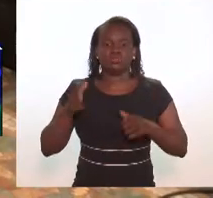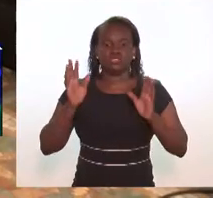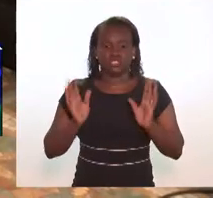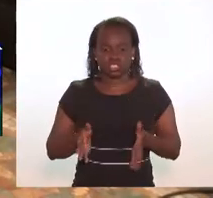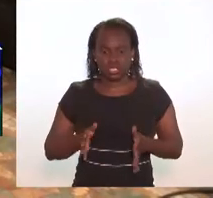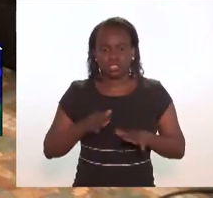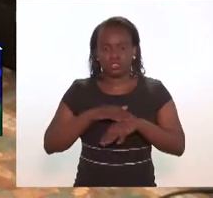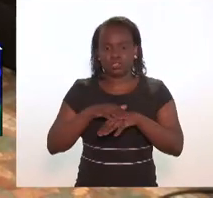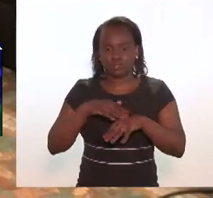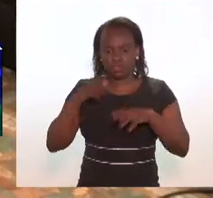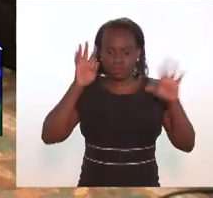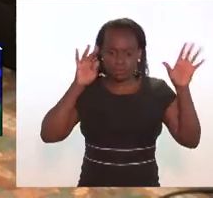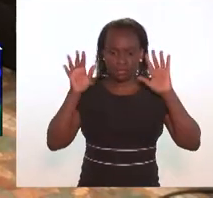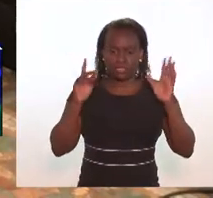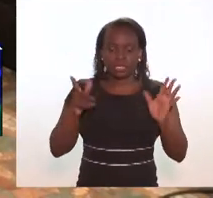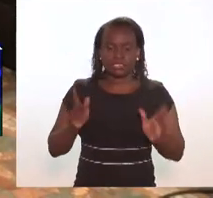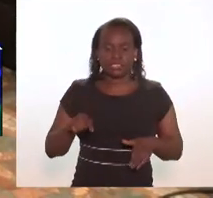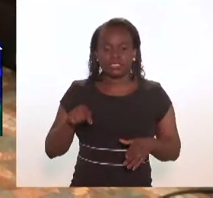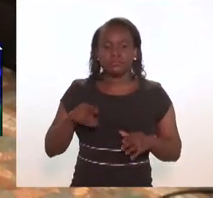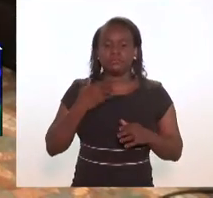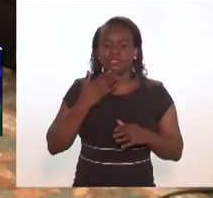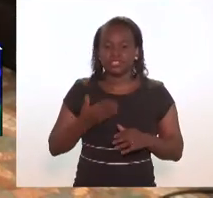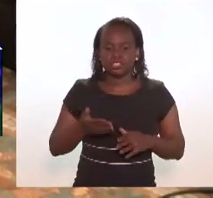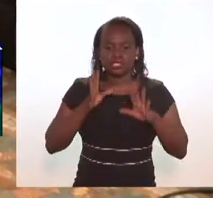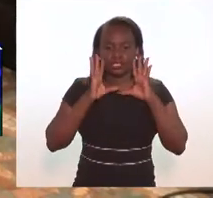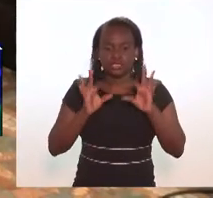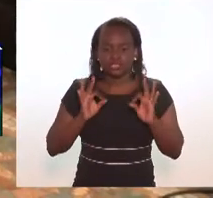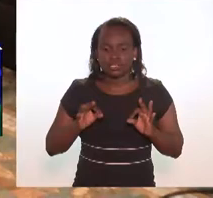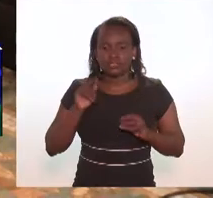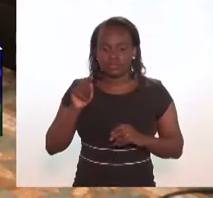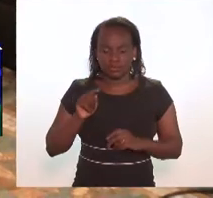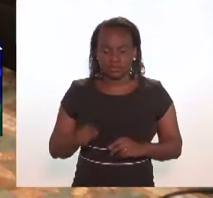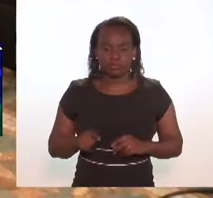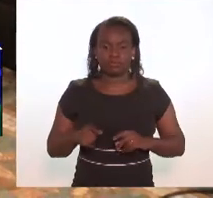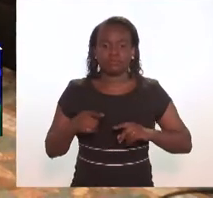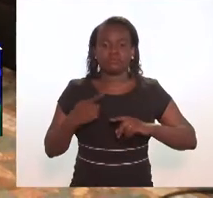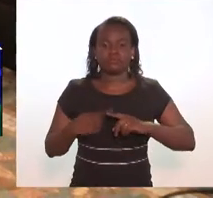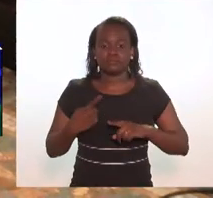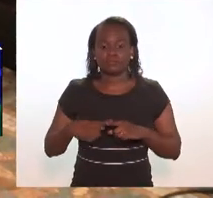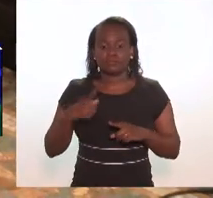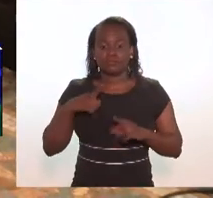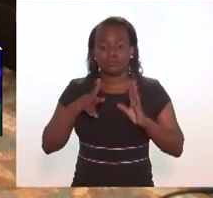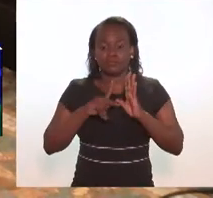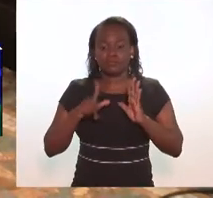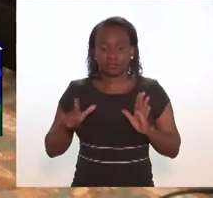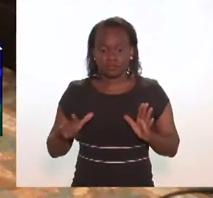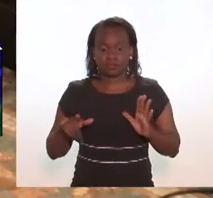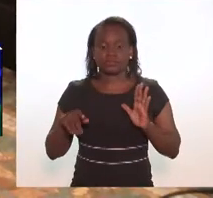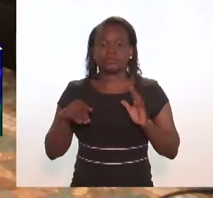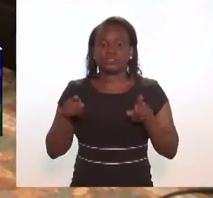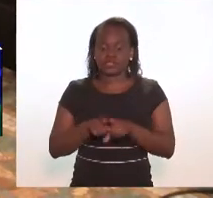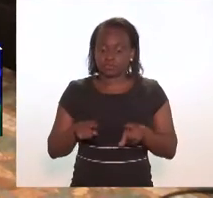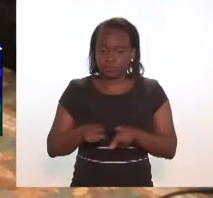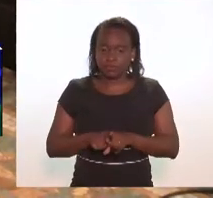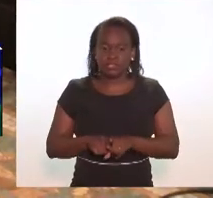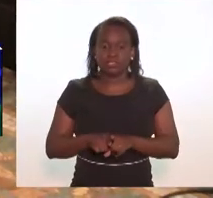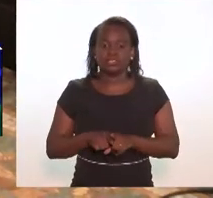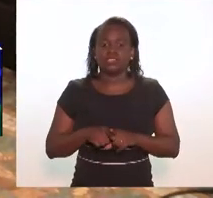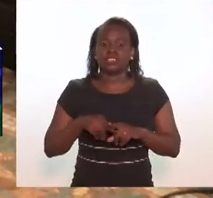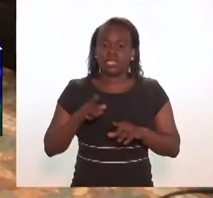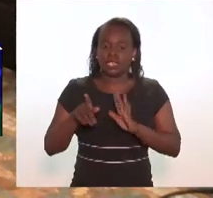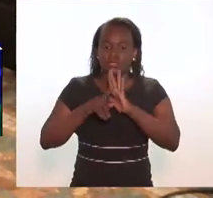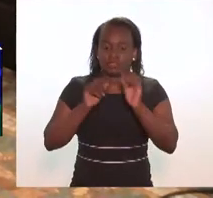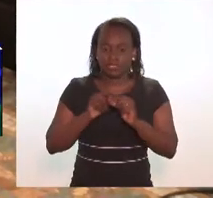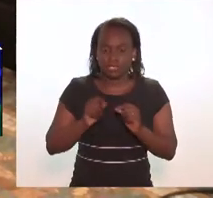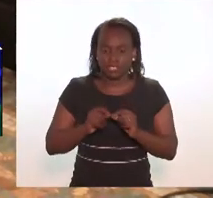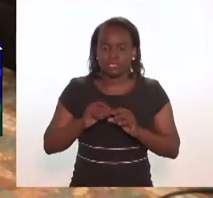essa ponderação aqui, pedindo a atenção de Vossa Excelência. Existe um projeto de lei também para a